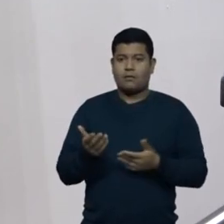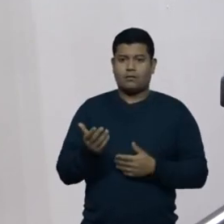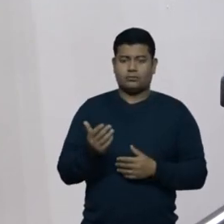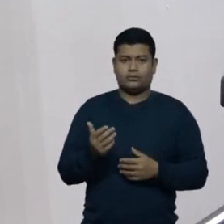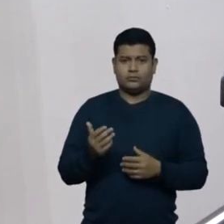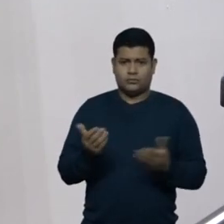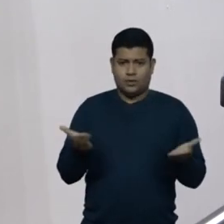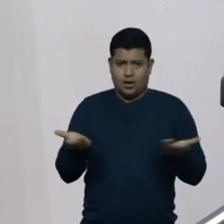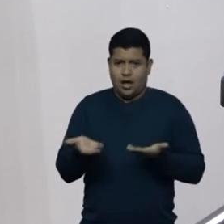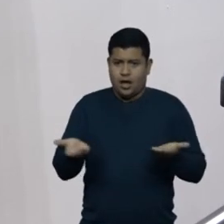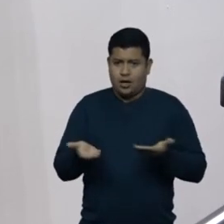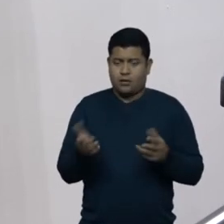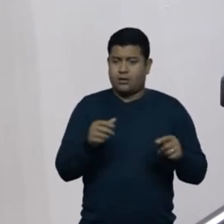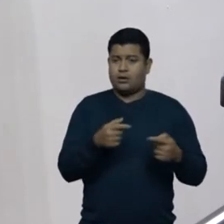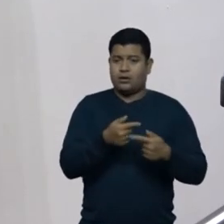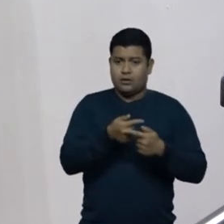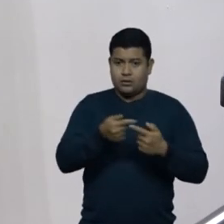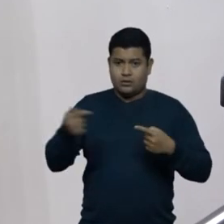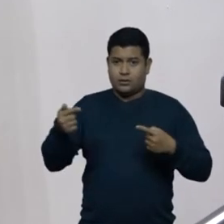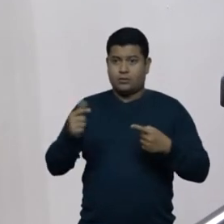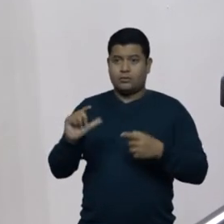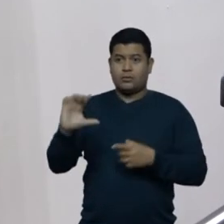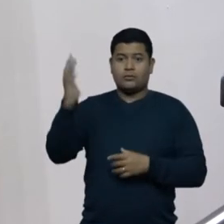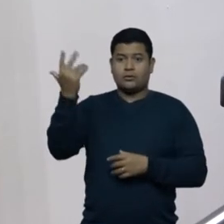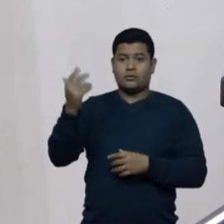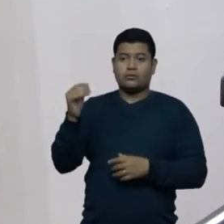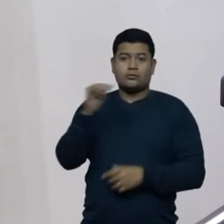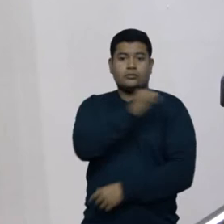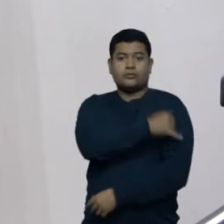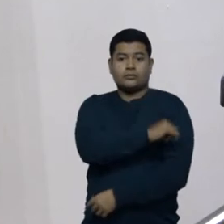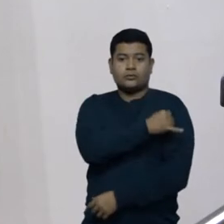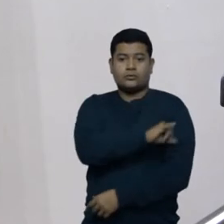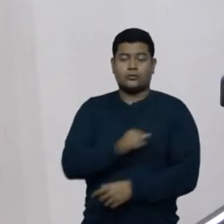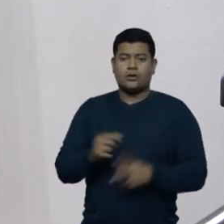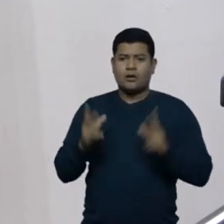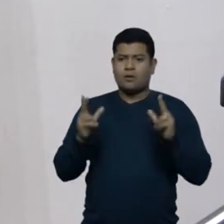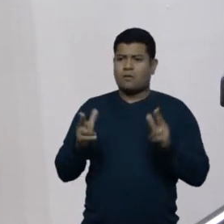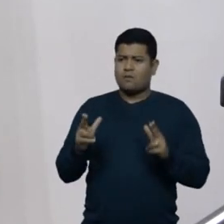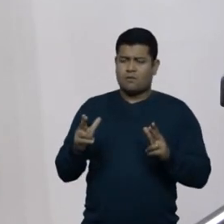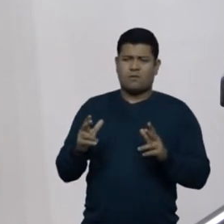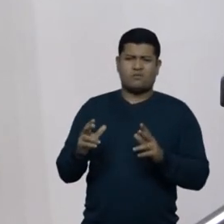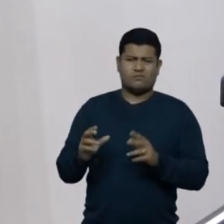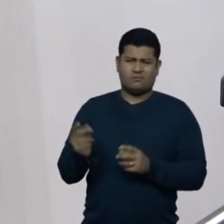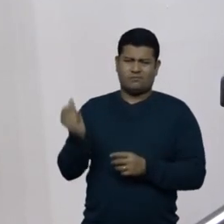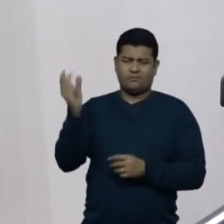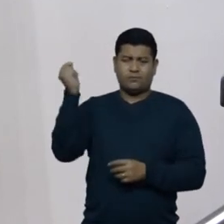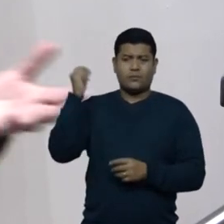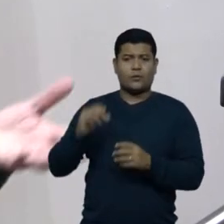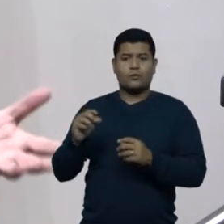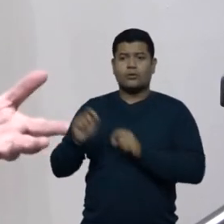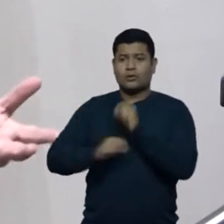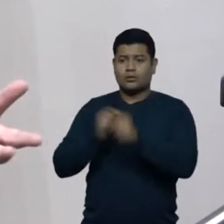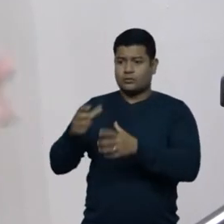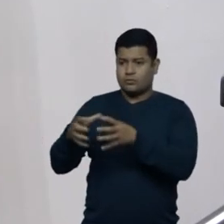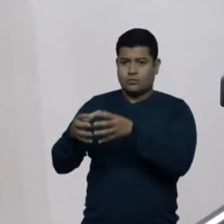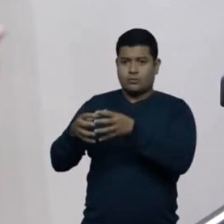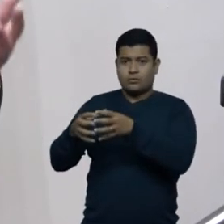uma operação no Rio de Janeiro, como já ocorreram várias, e que,